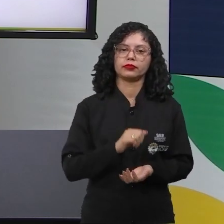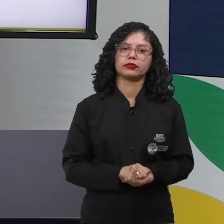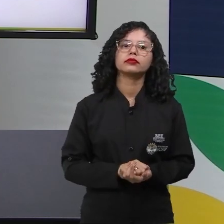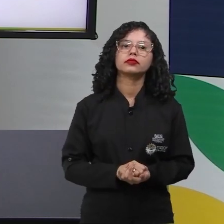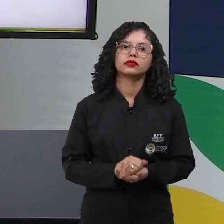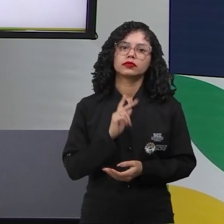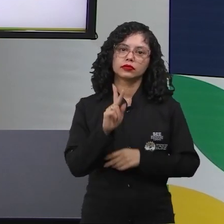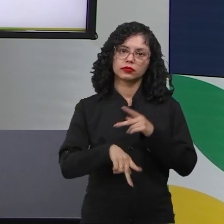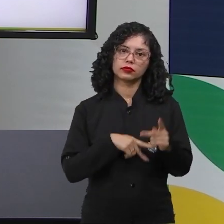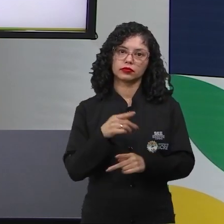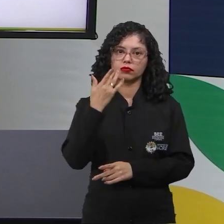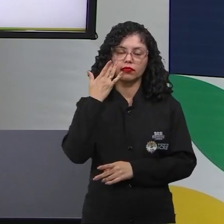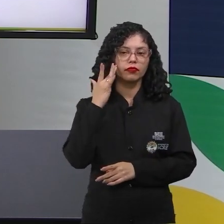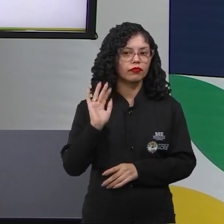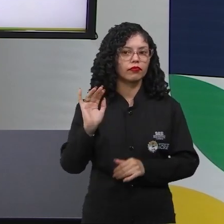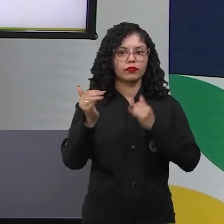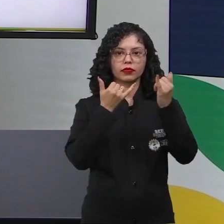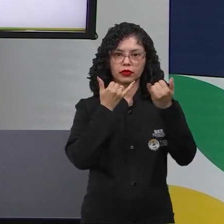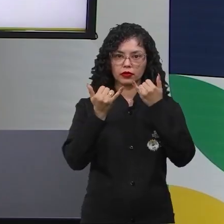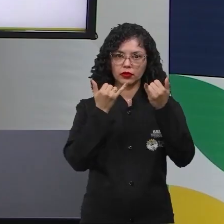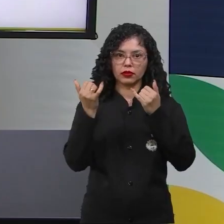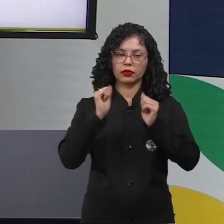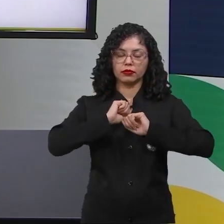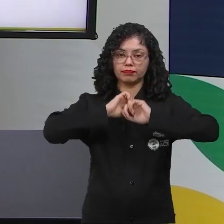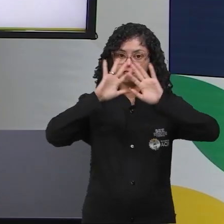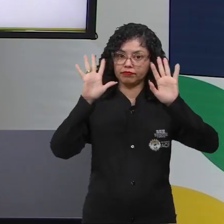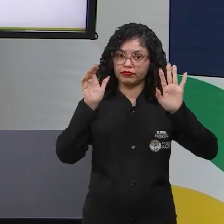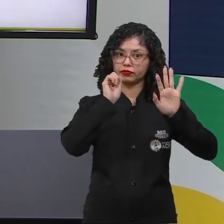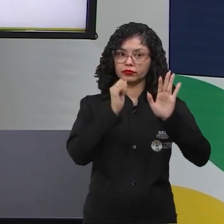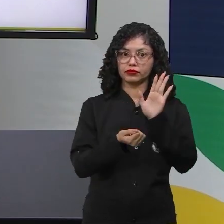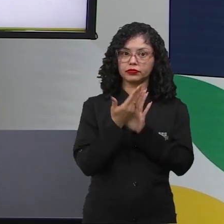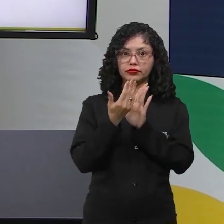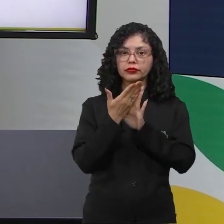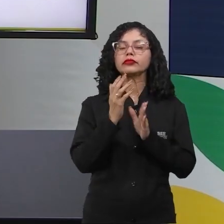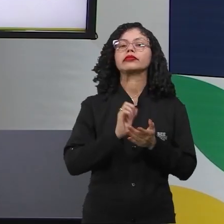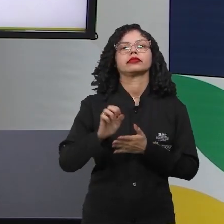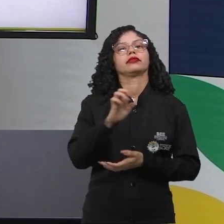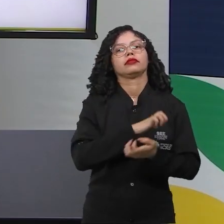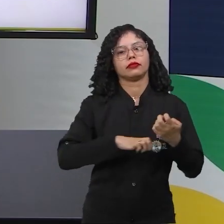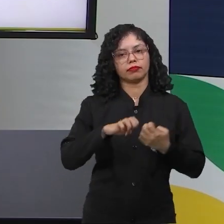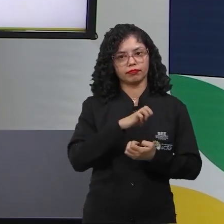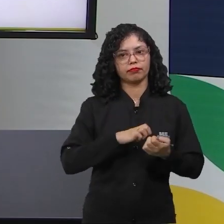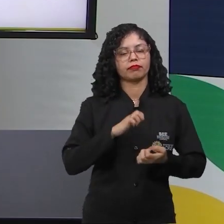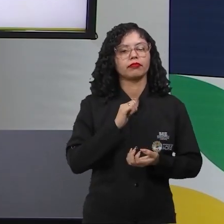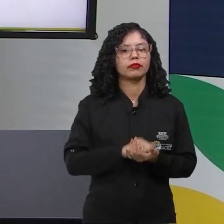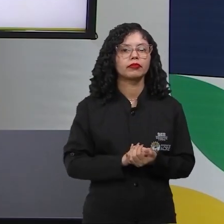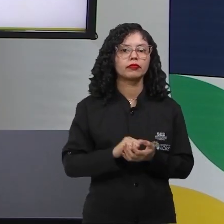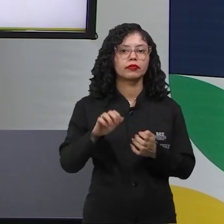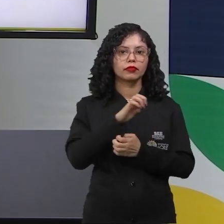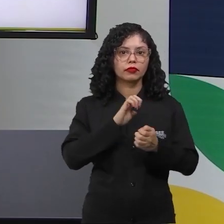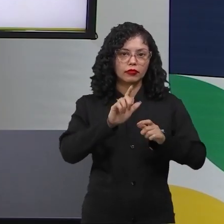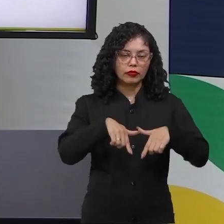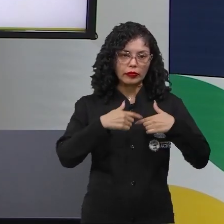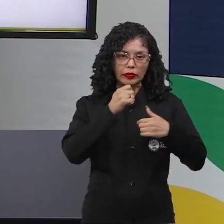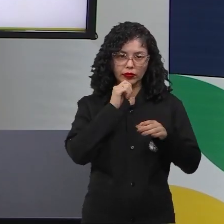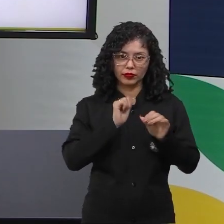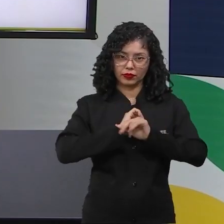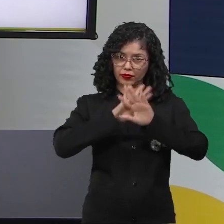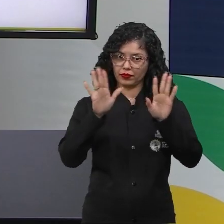E uma população que não tinha informações claras gerou o quê? Revolta. Então, a revolta da vacina é um